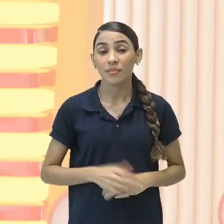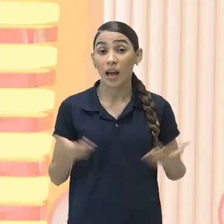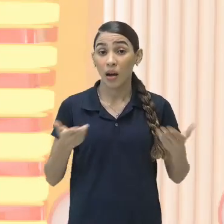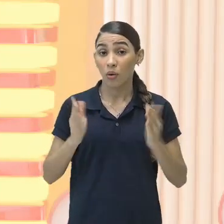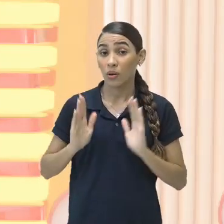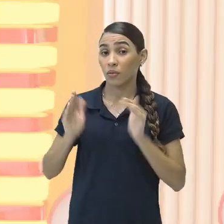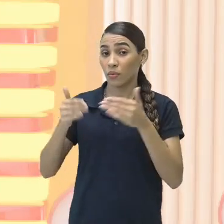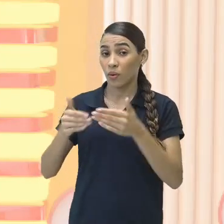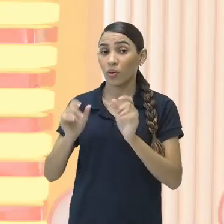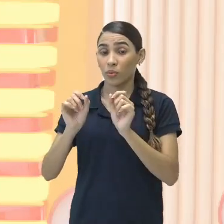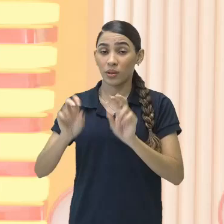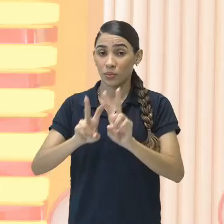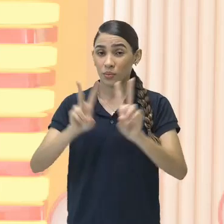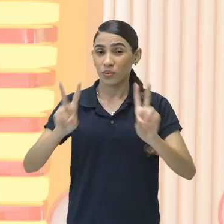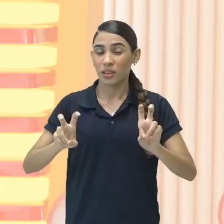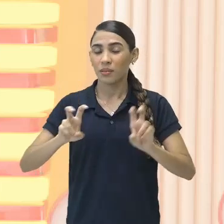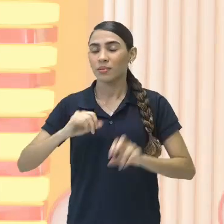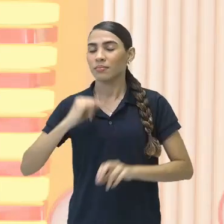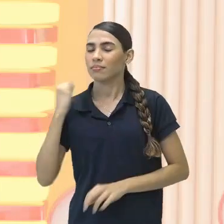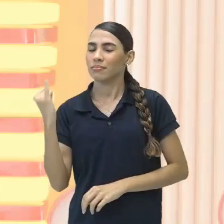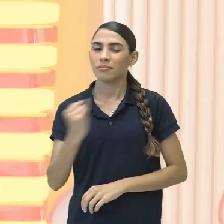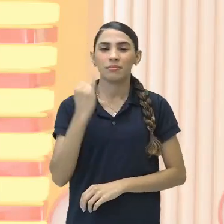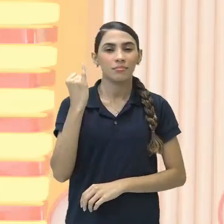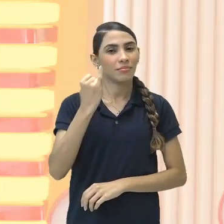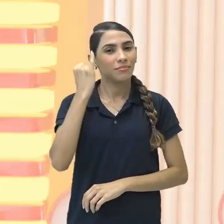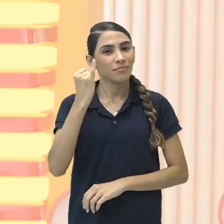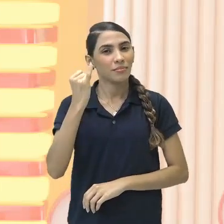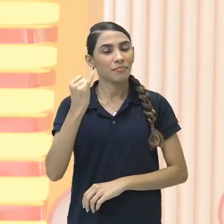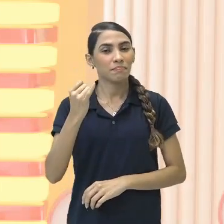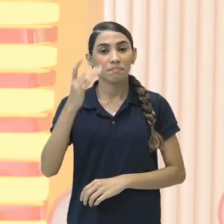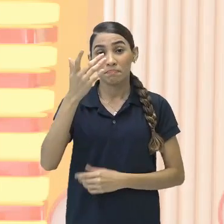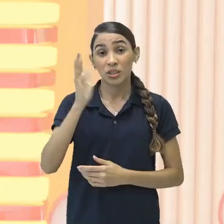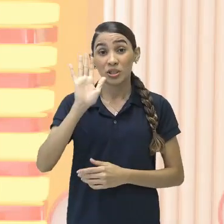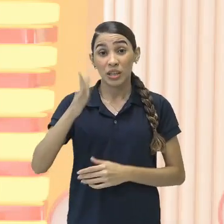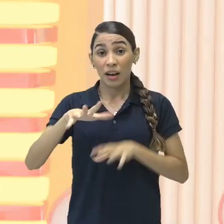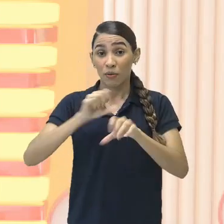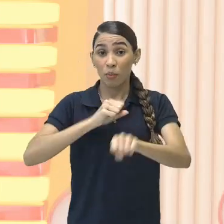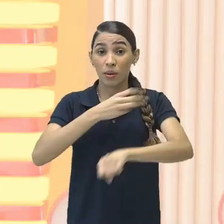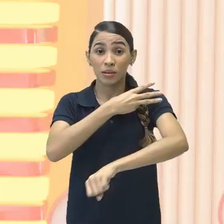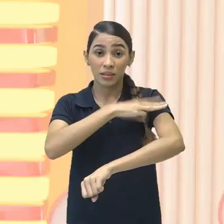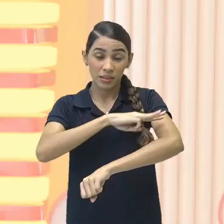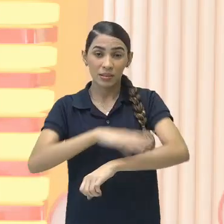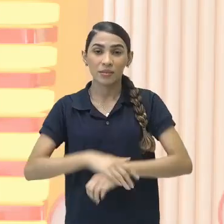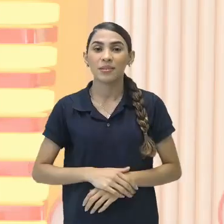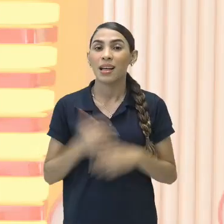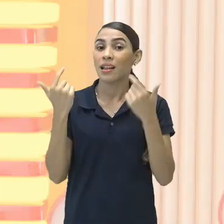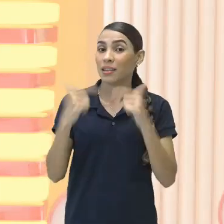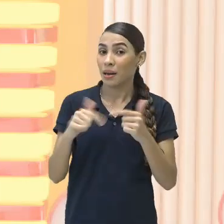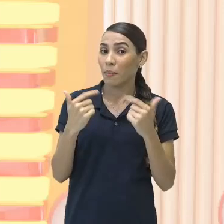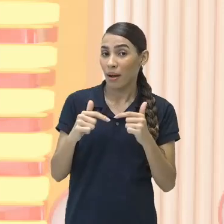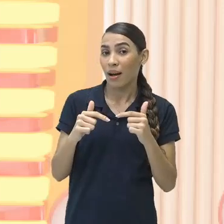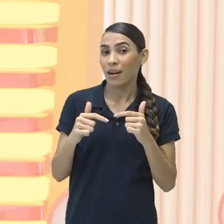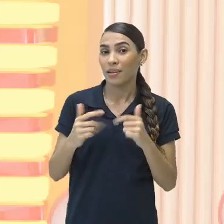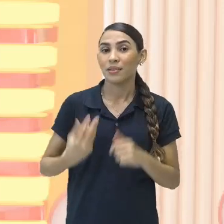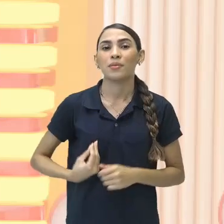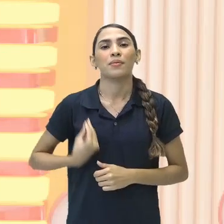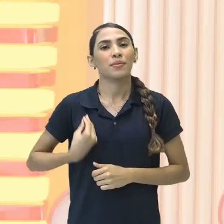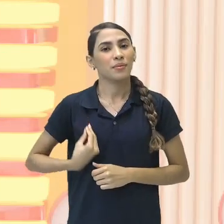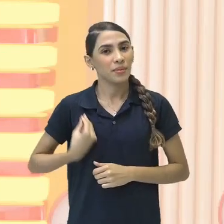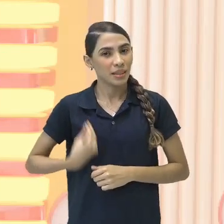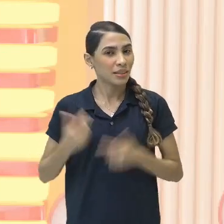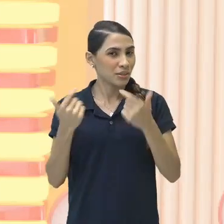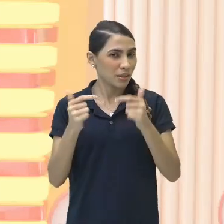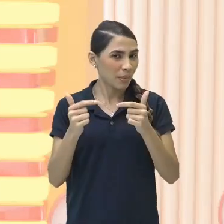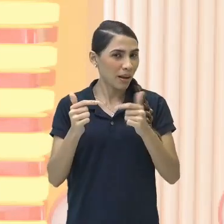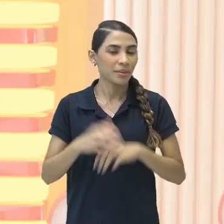focar, pessoal, num tema que é muito importante para quem está saindo aí do ensino médio, né? Que é a questão do trabalho, a questão da vida